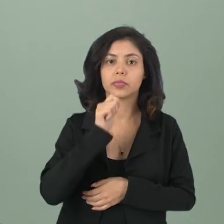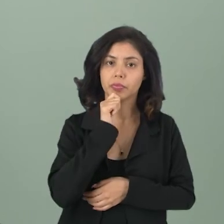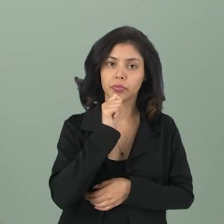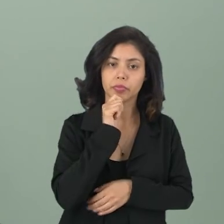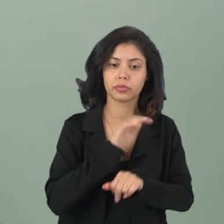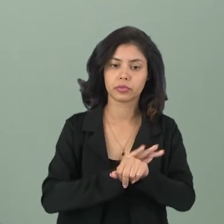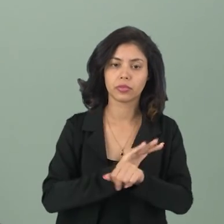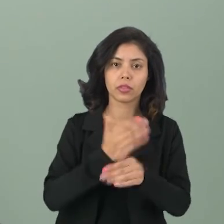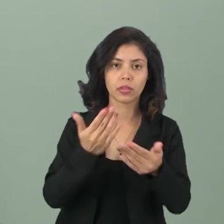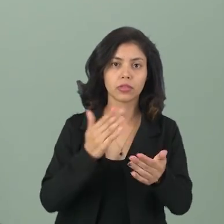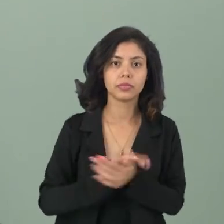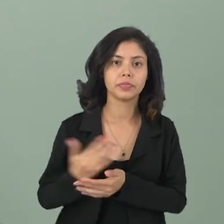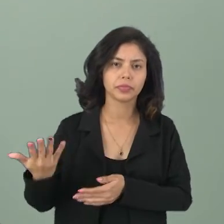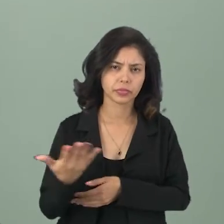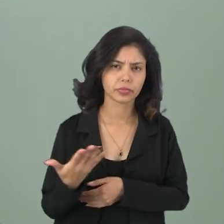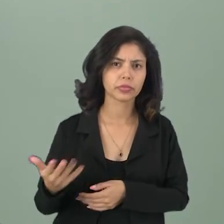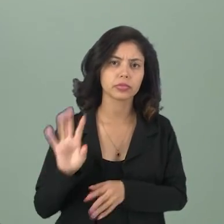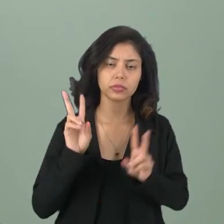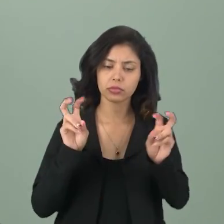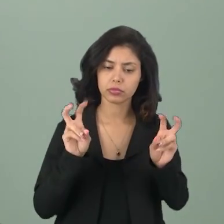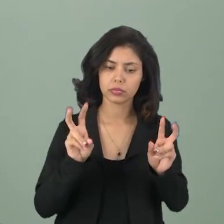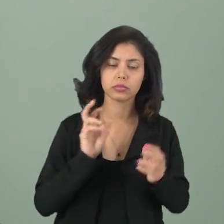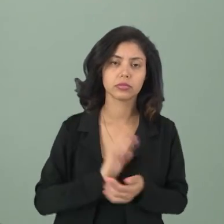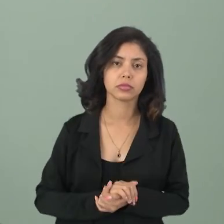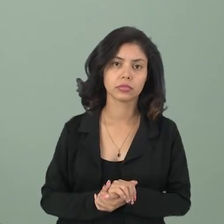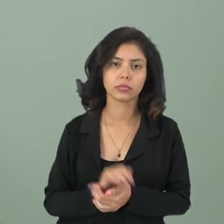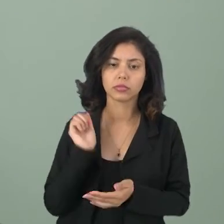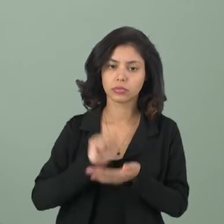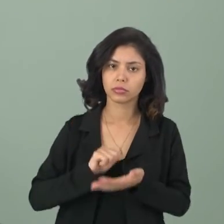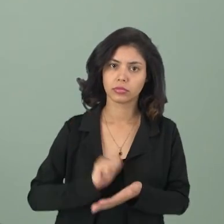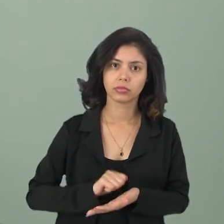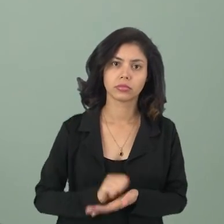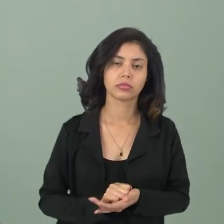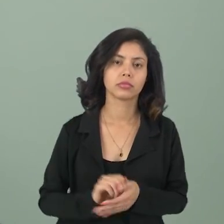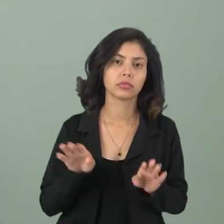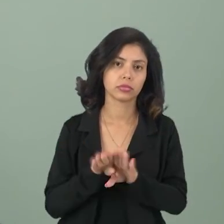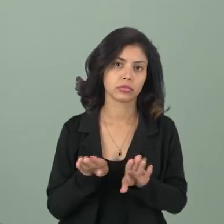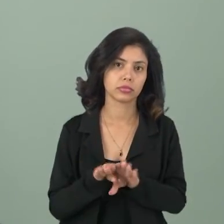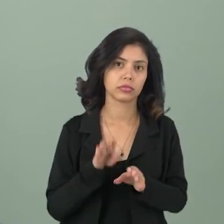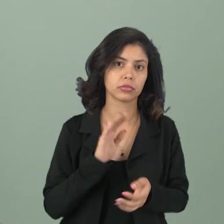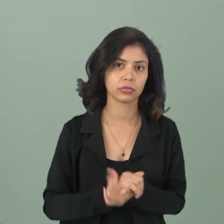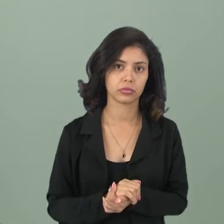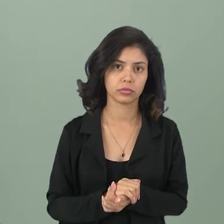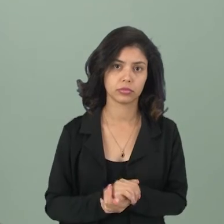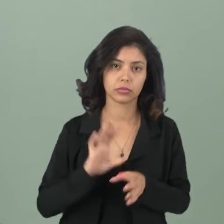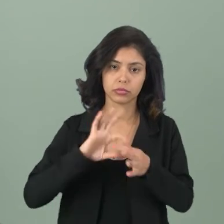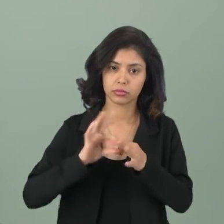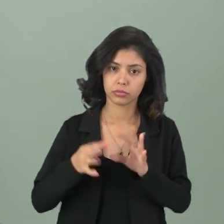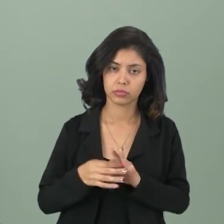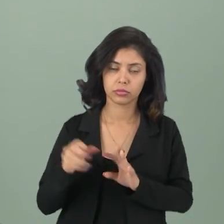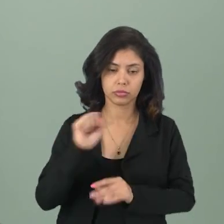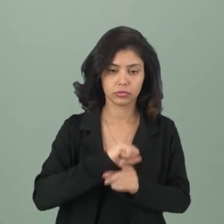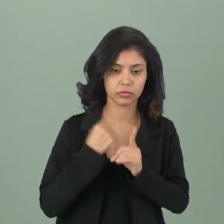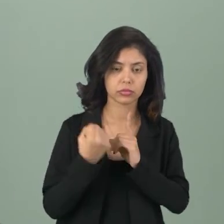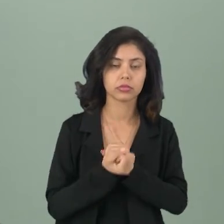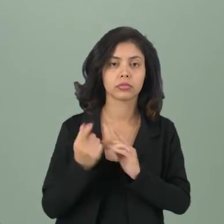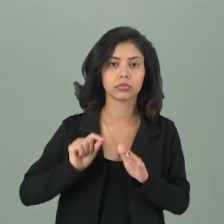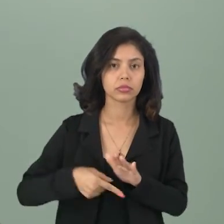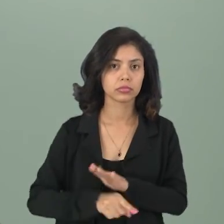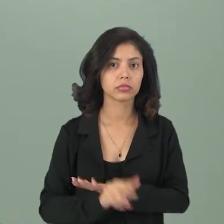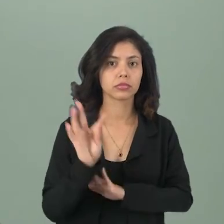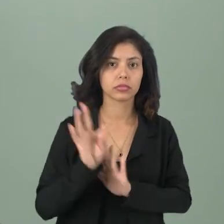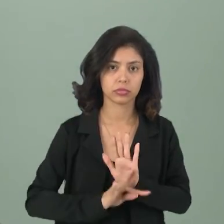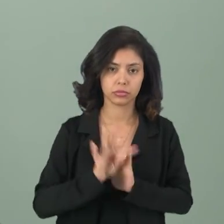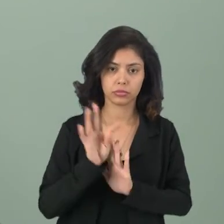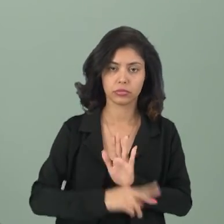além de ajudar você até é para escrever ajuda você entender também contextos sociais né lembro dos